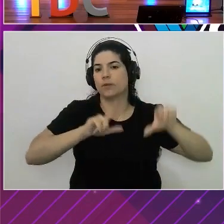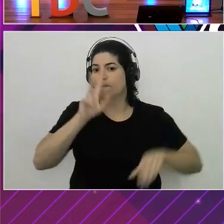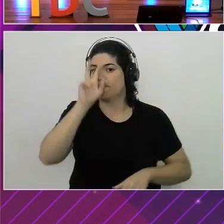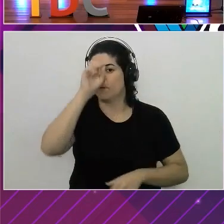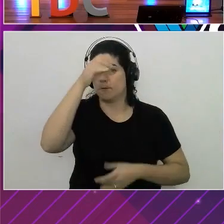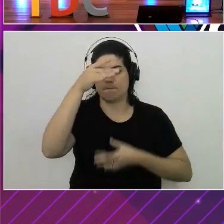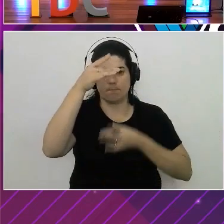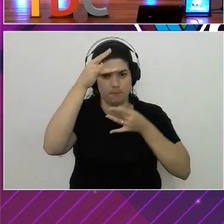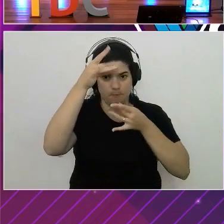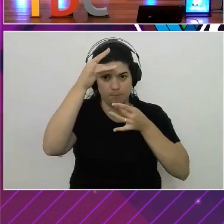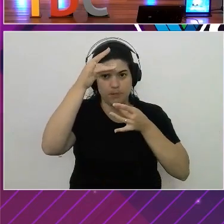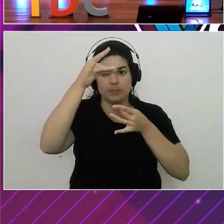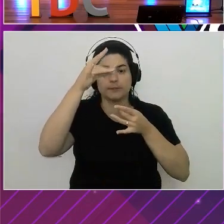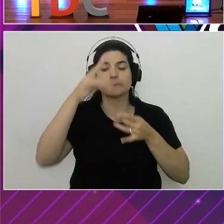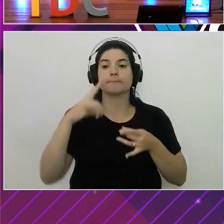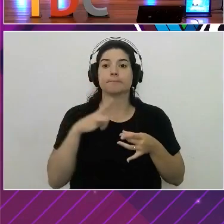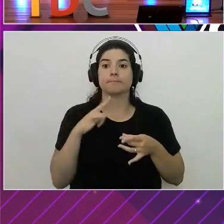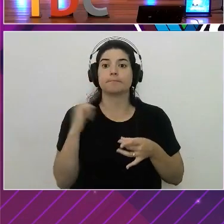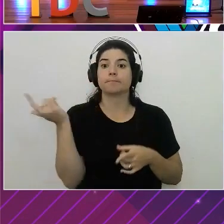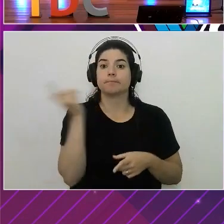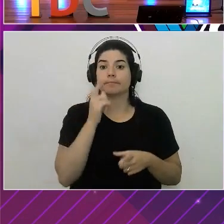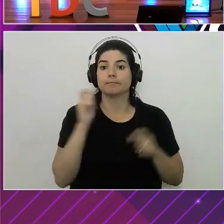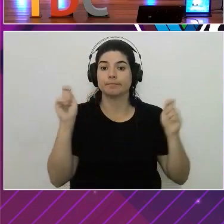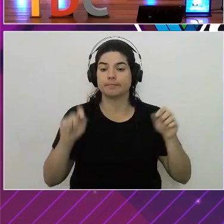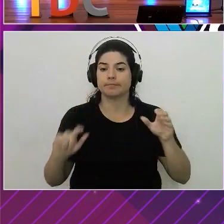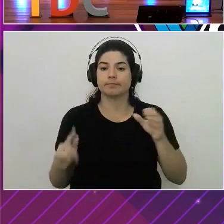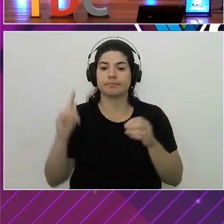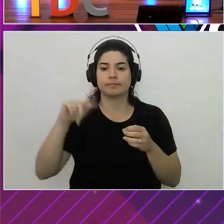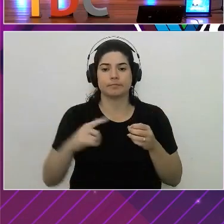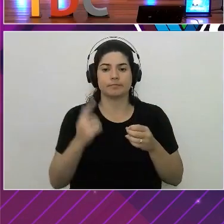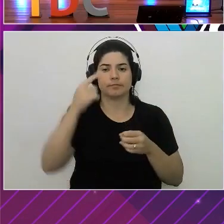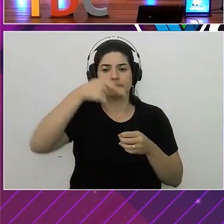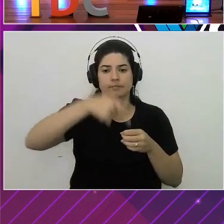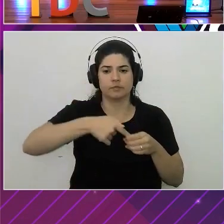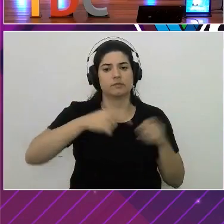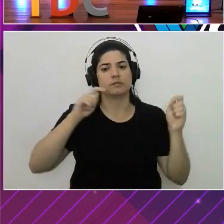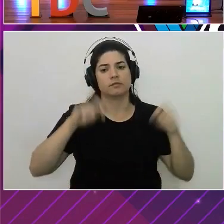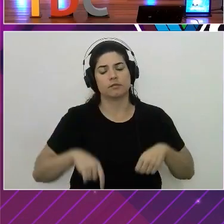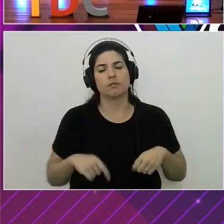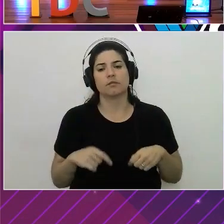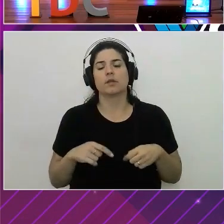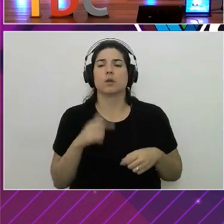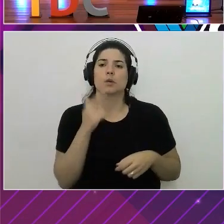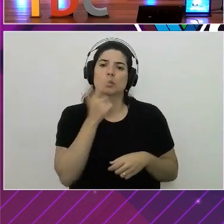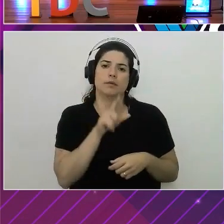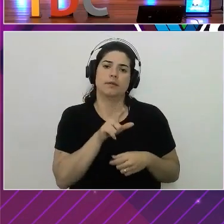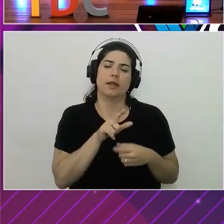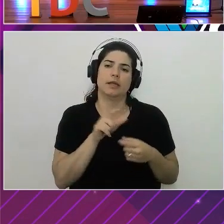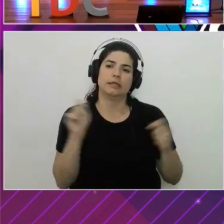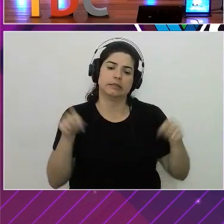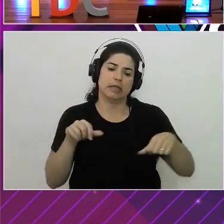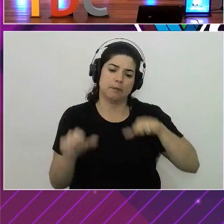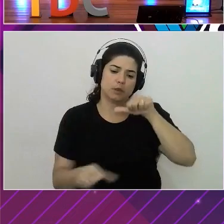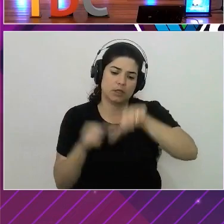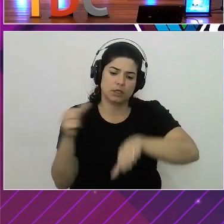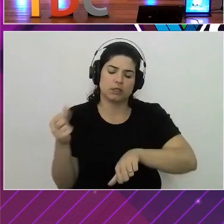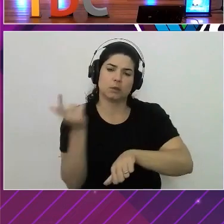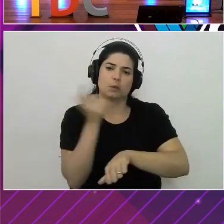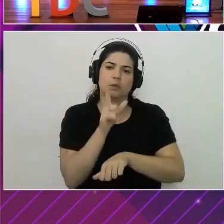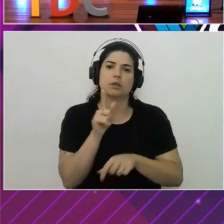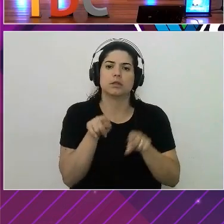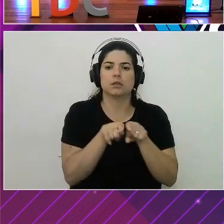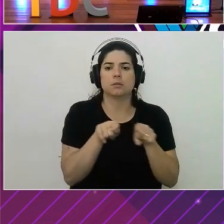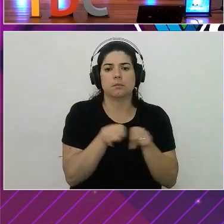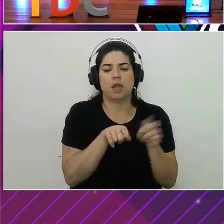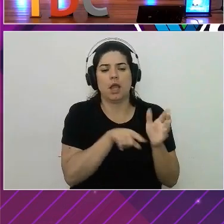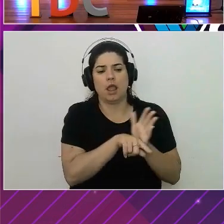para fazer com que o MySQL você consiga rodar tanto as suas cargas transacionais, como suas cargas analíticas